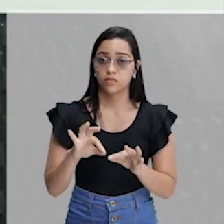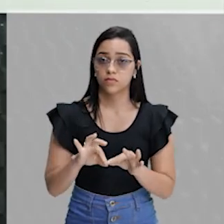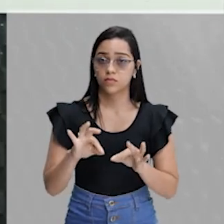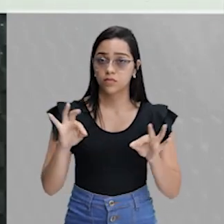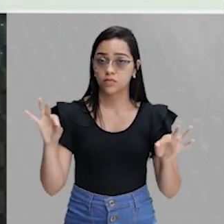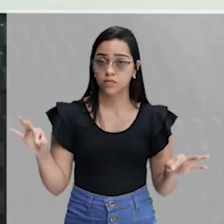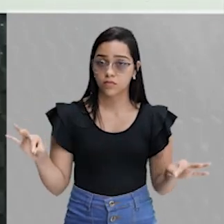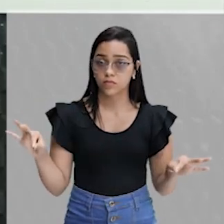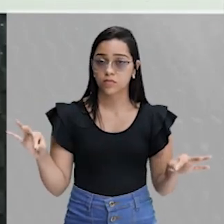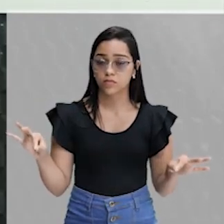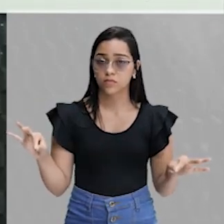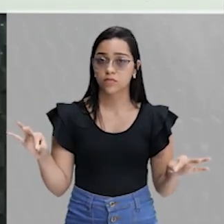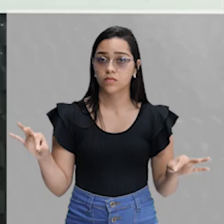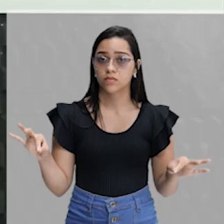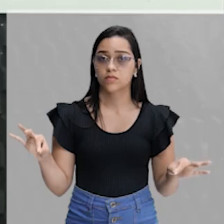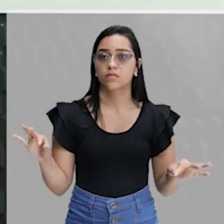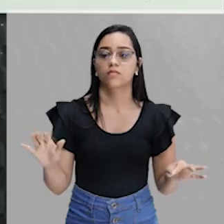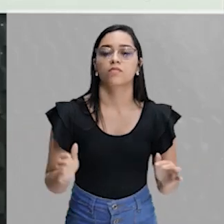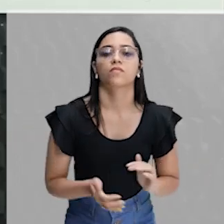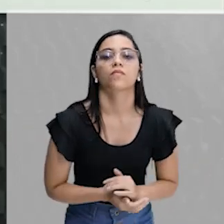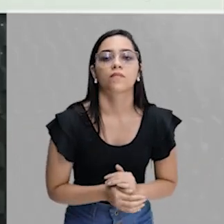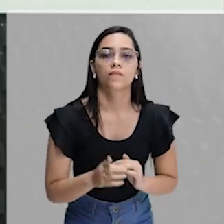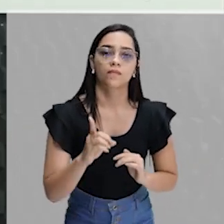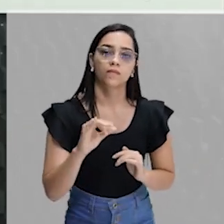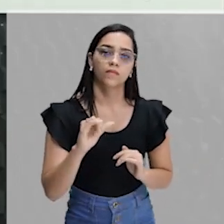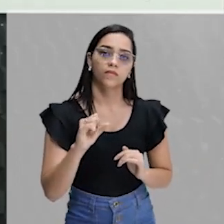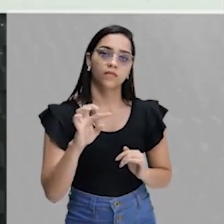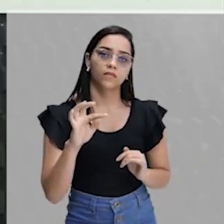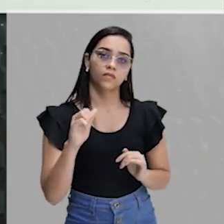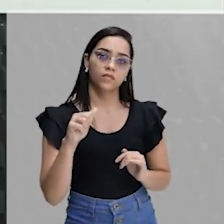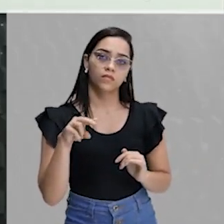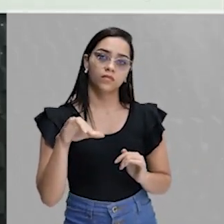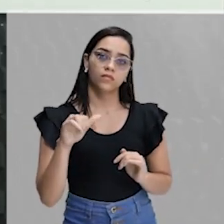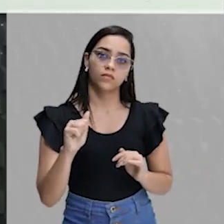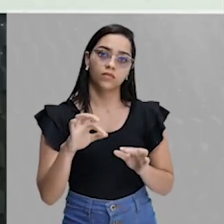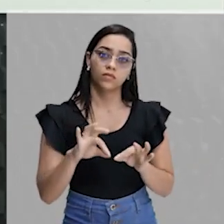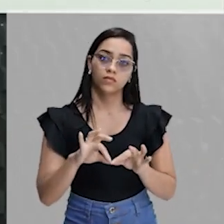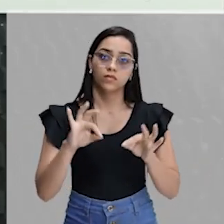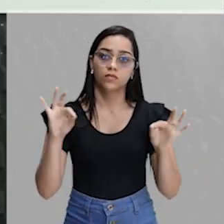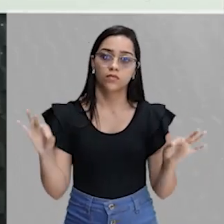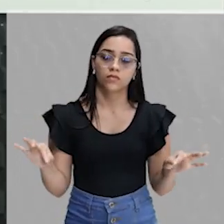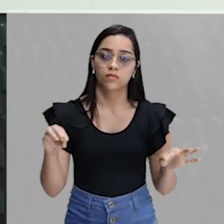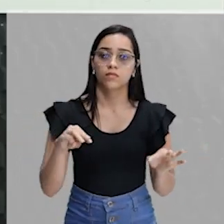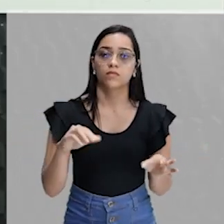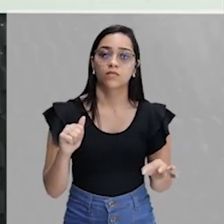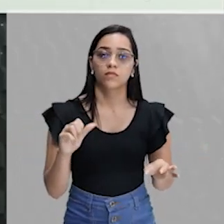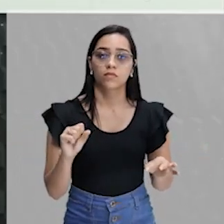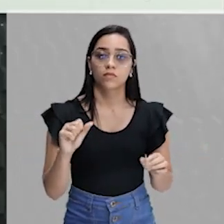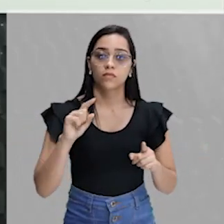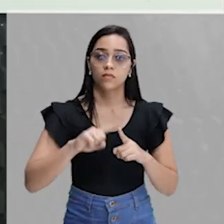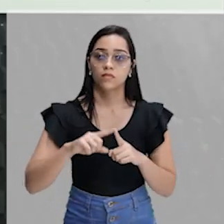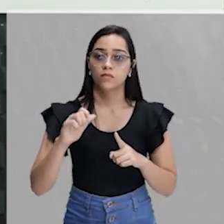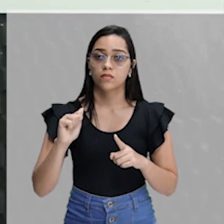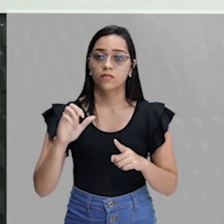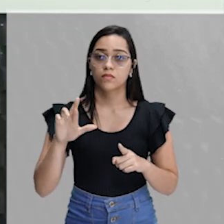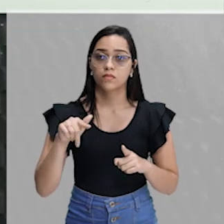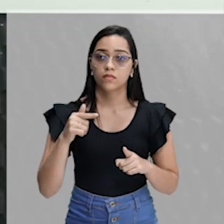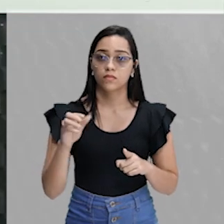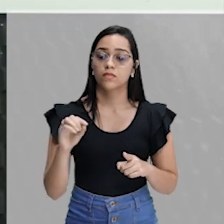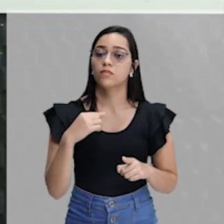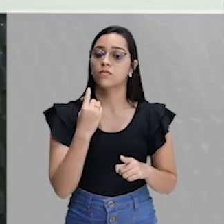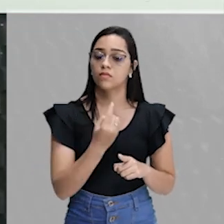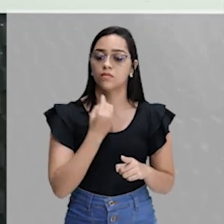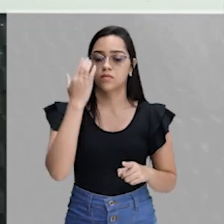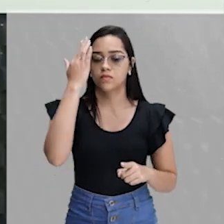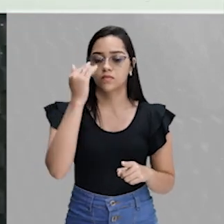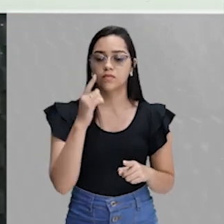distância, né? Massa, aceleração e distância. Massa vezes aceleração, nós sabemos